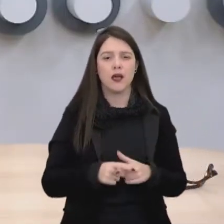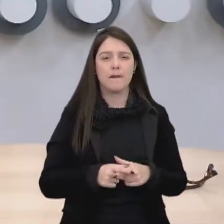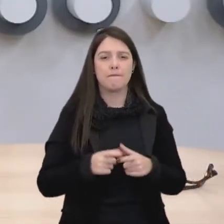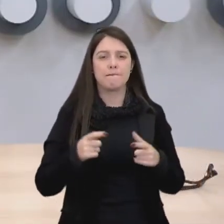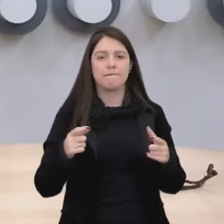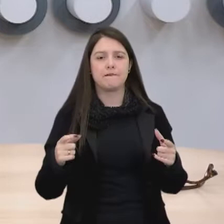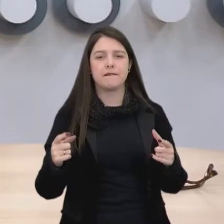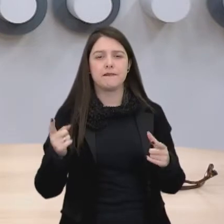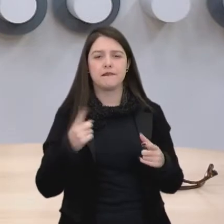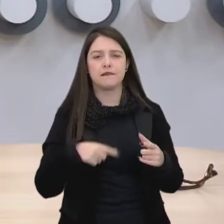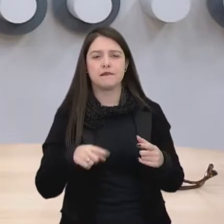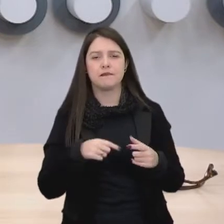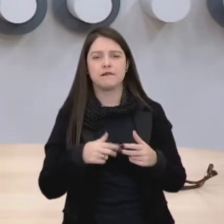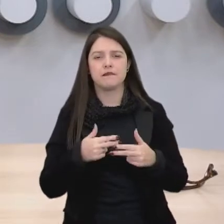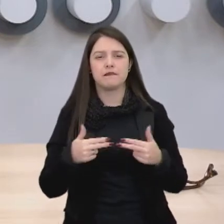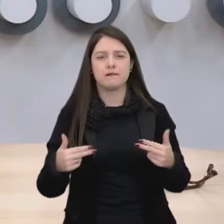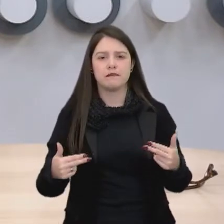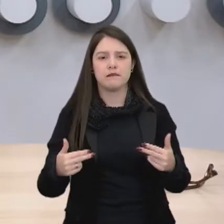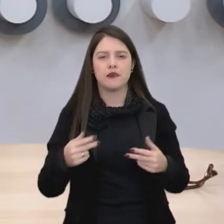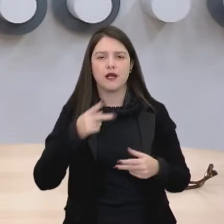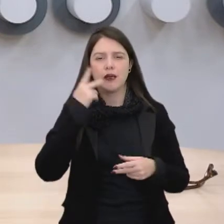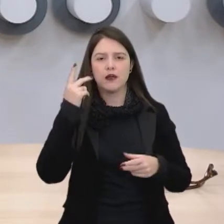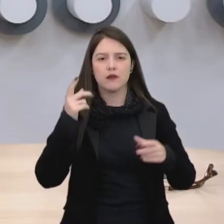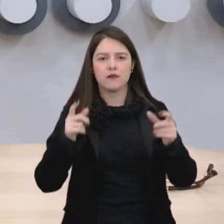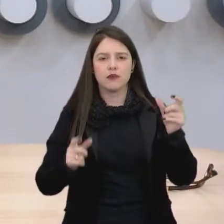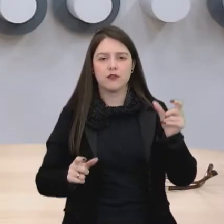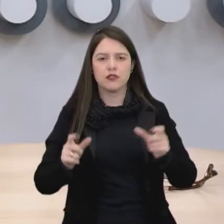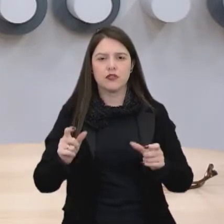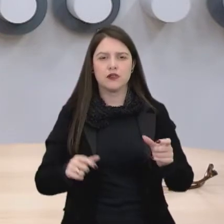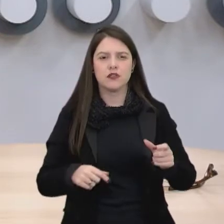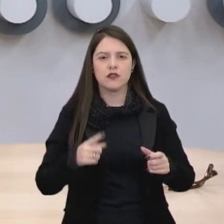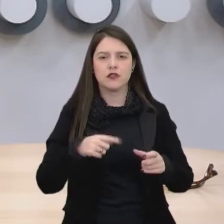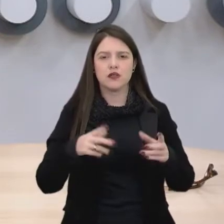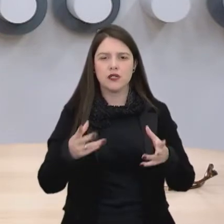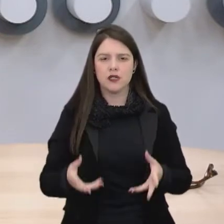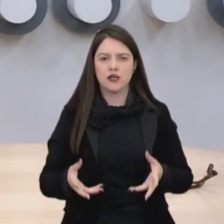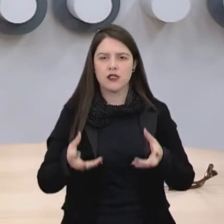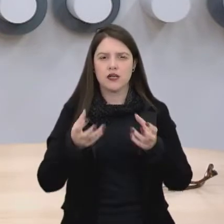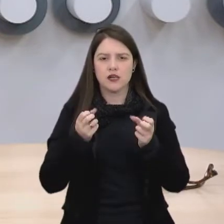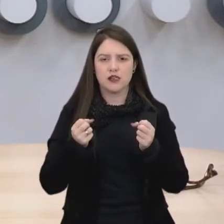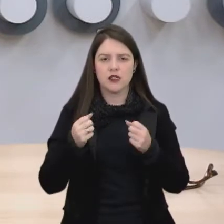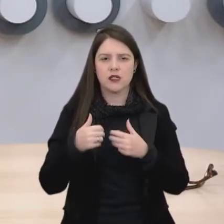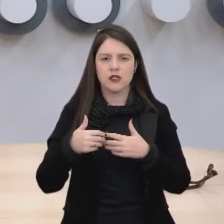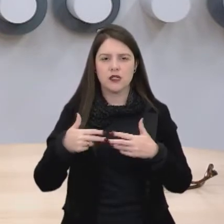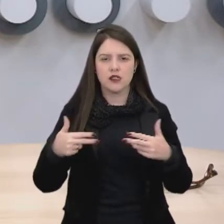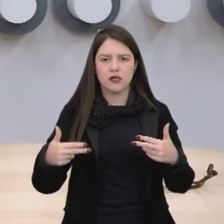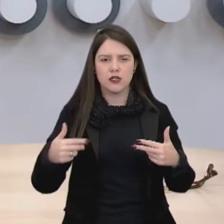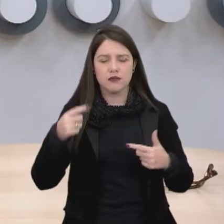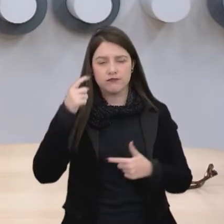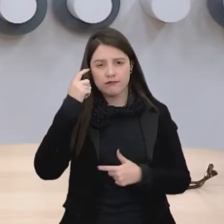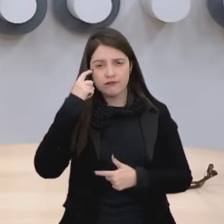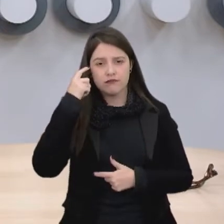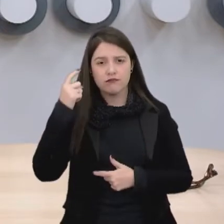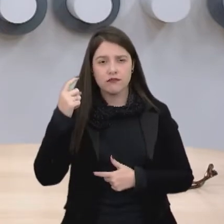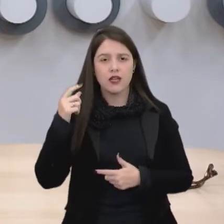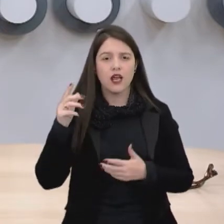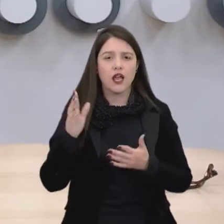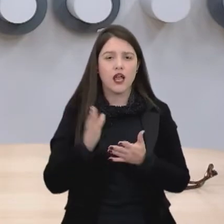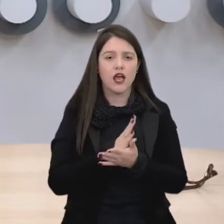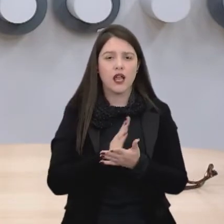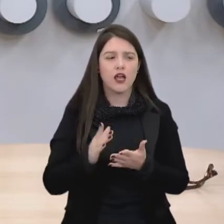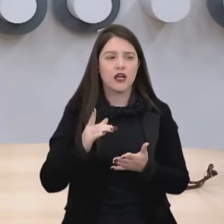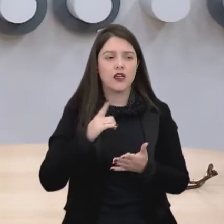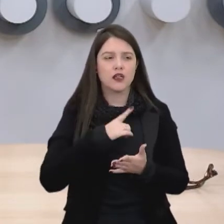né, mas já tem aí uma boa porcentagem da população, né, recebendo através de aposentadoria e de pensão, né, e alguém tem